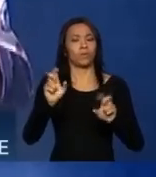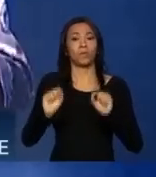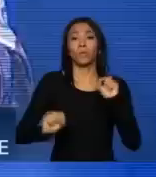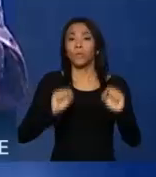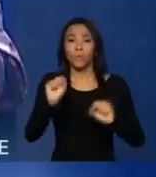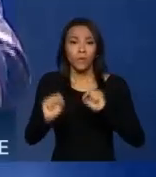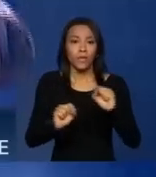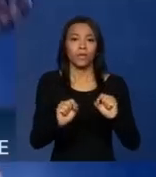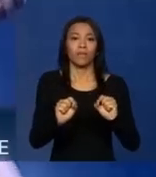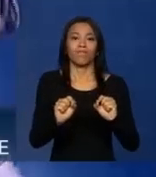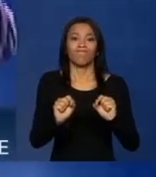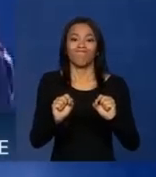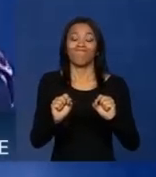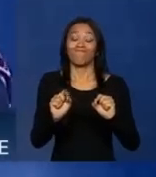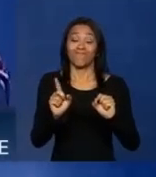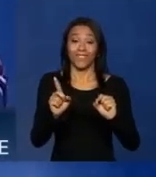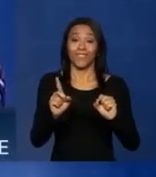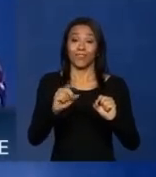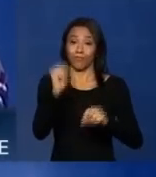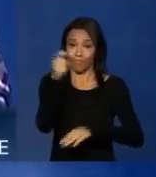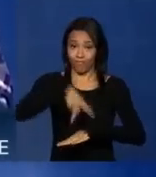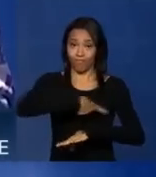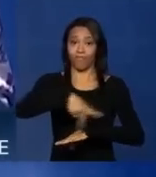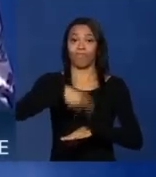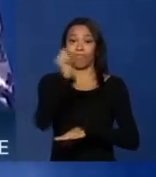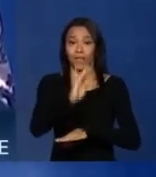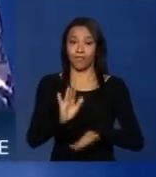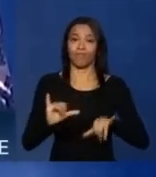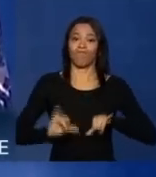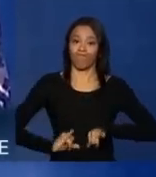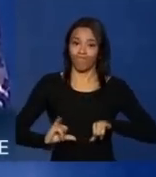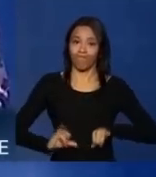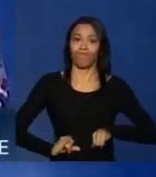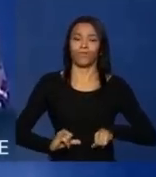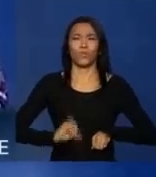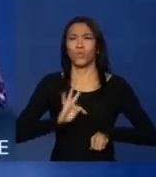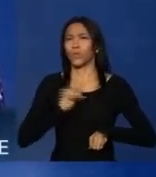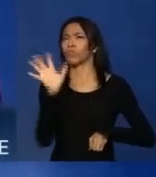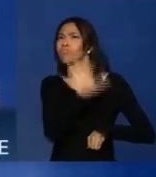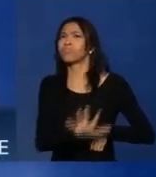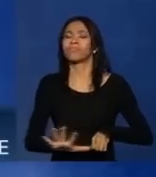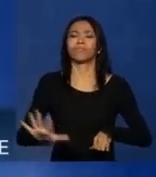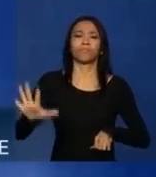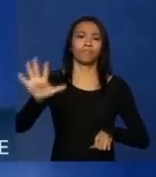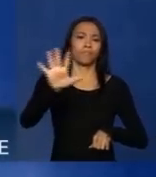questão que está afetando o Brasil inteiro, que é a questão